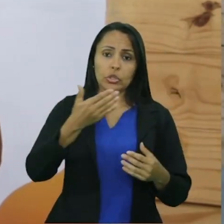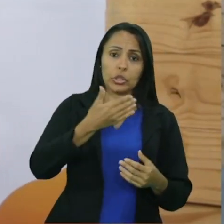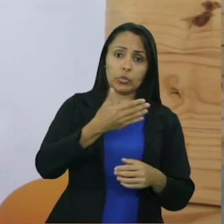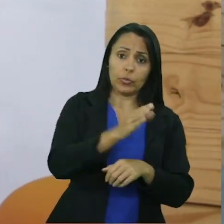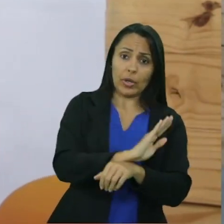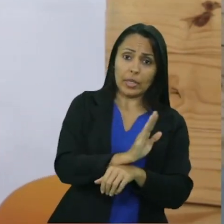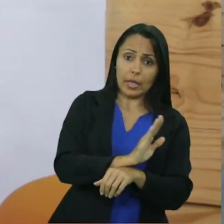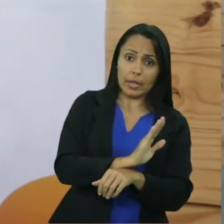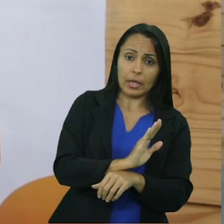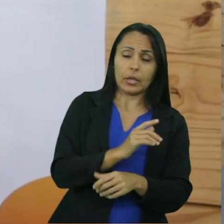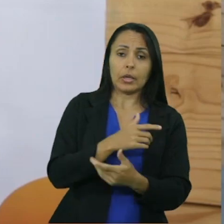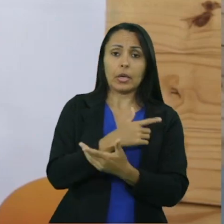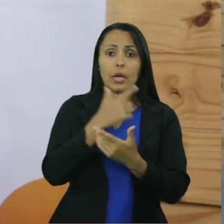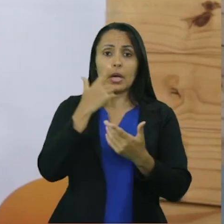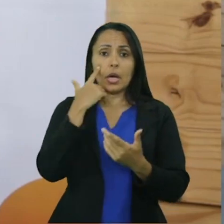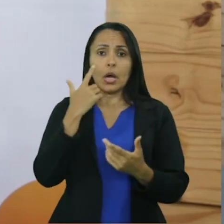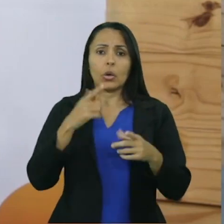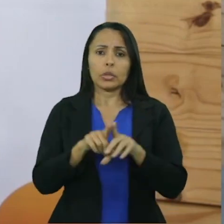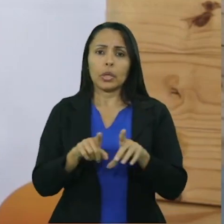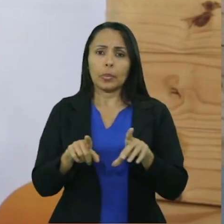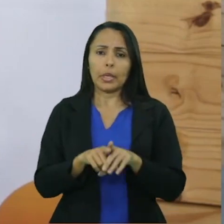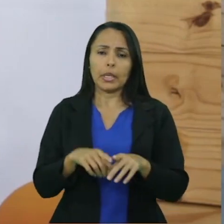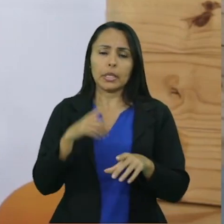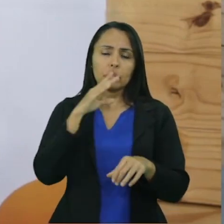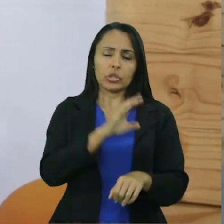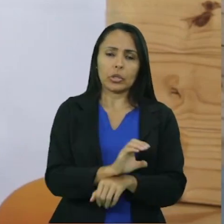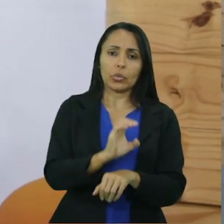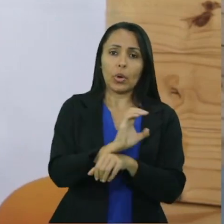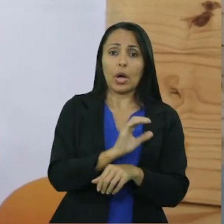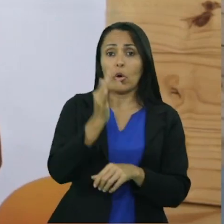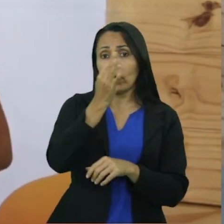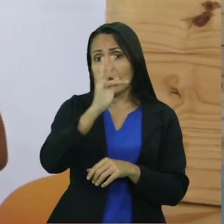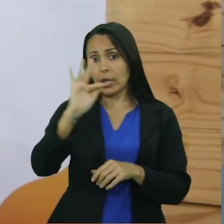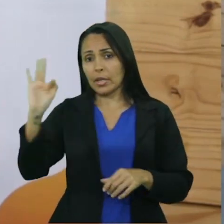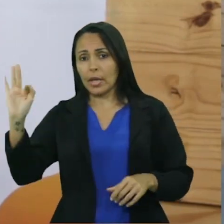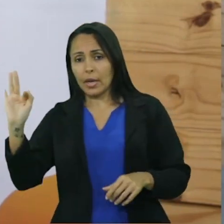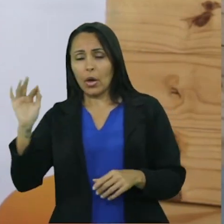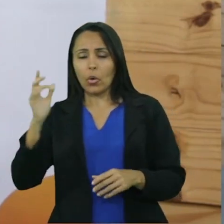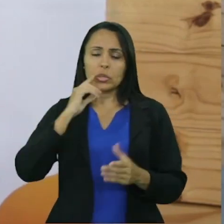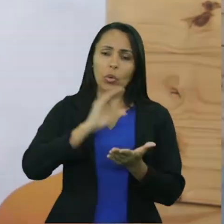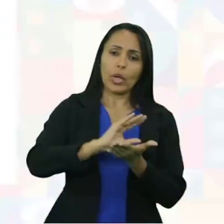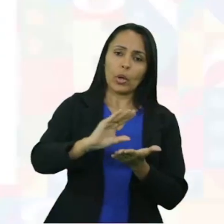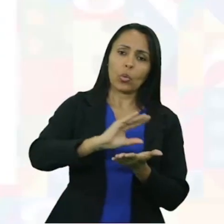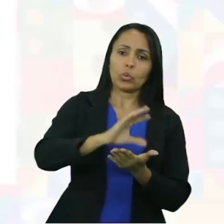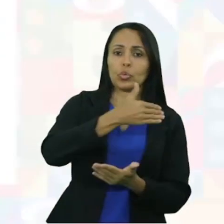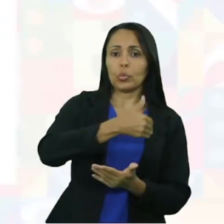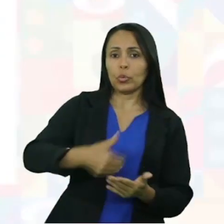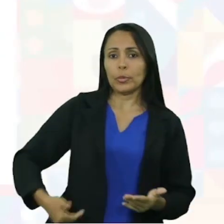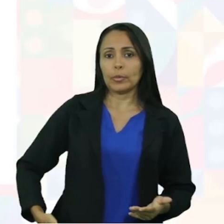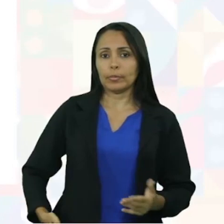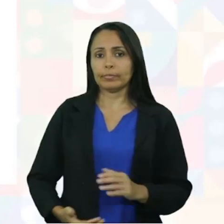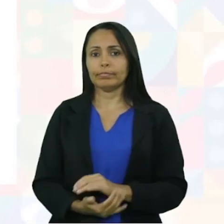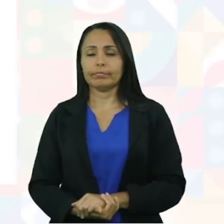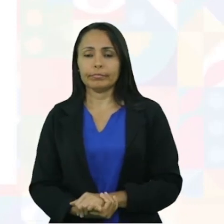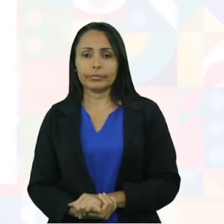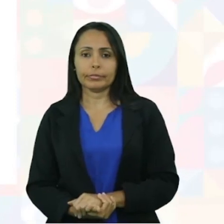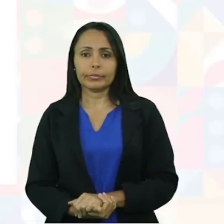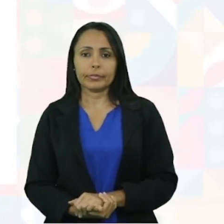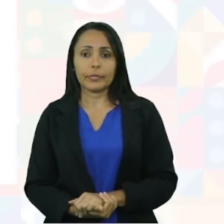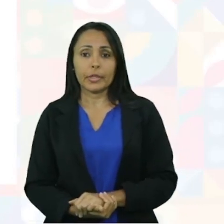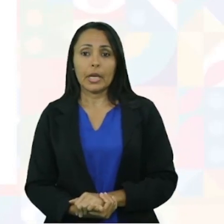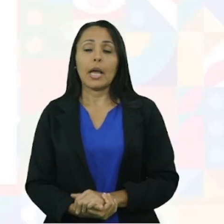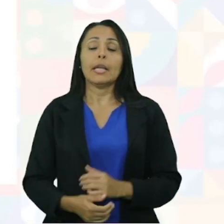porque são recursos públicos, novamente explicando, tudo tem que estar com a máxima transparência. Em relação aos prazos de prestação de